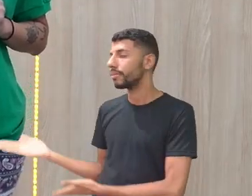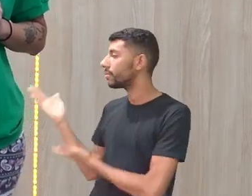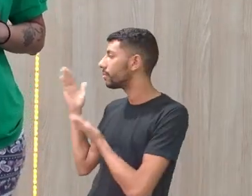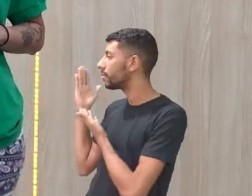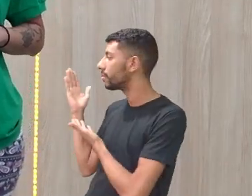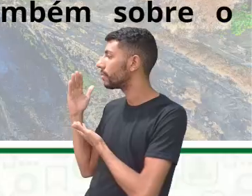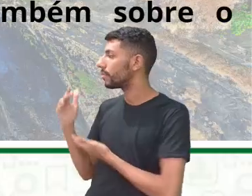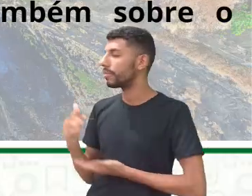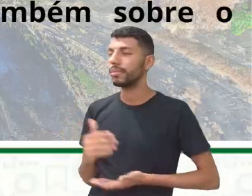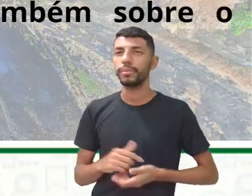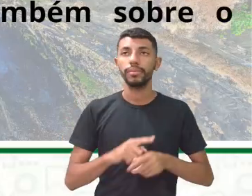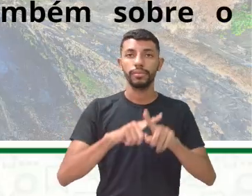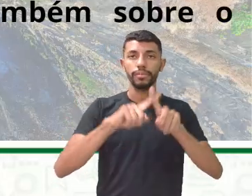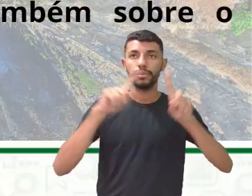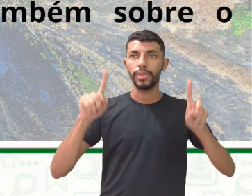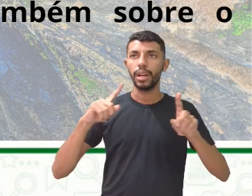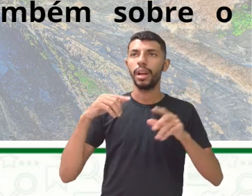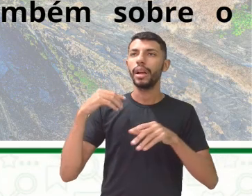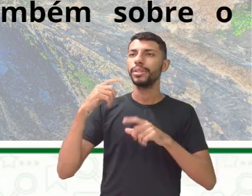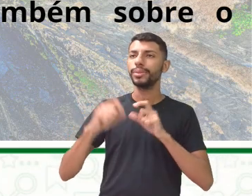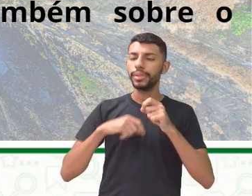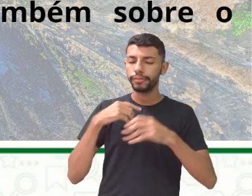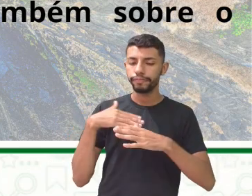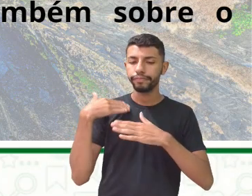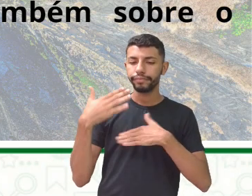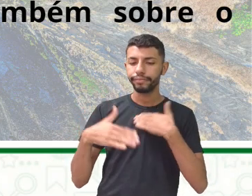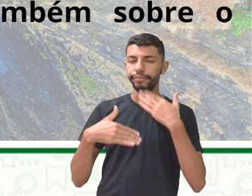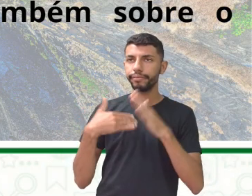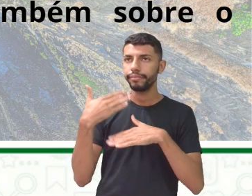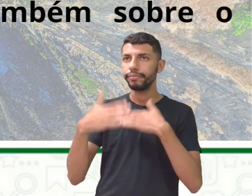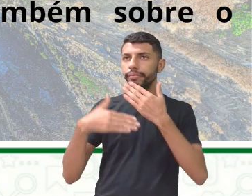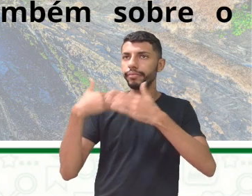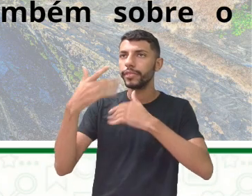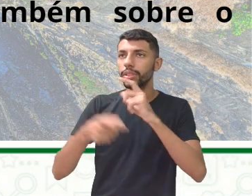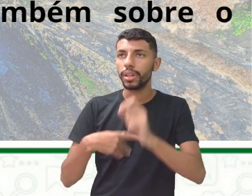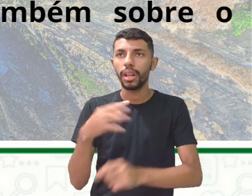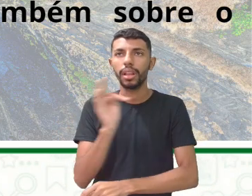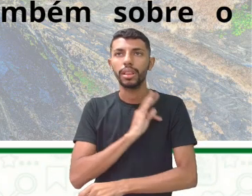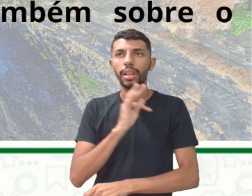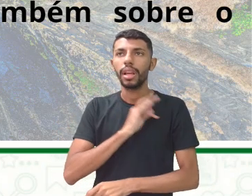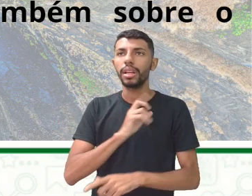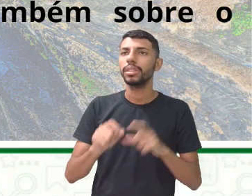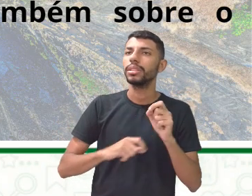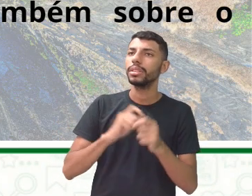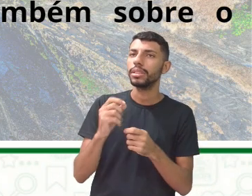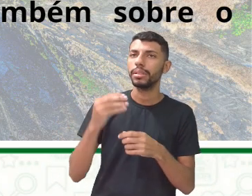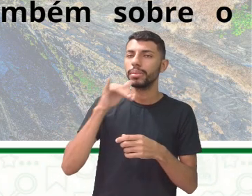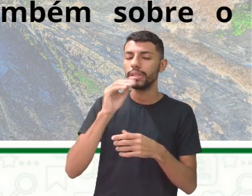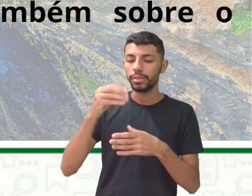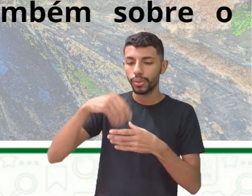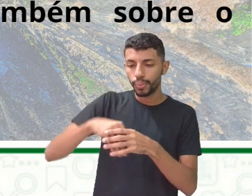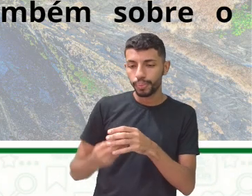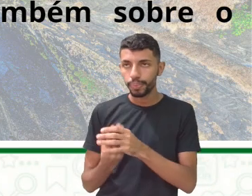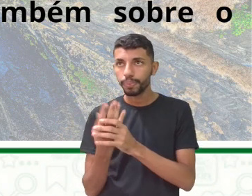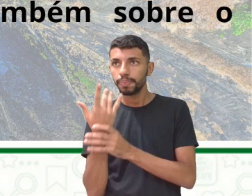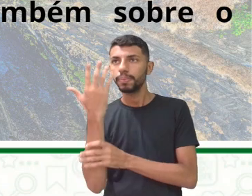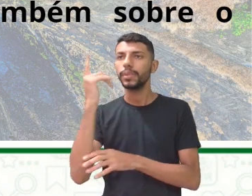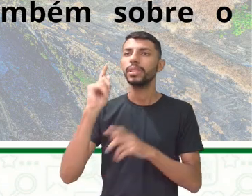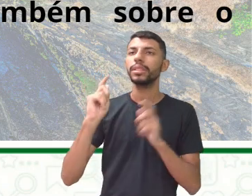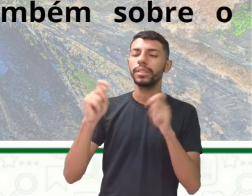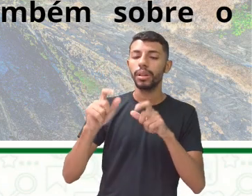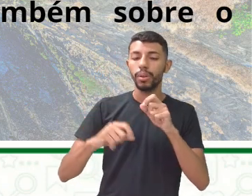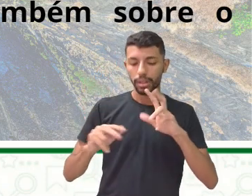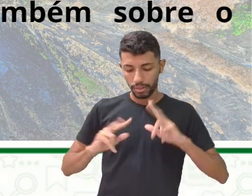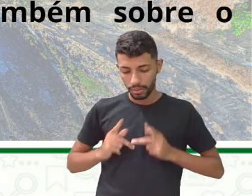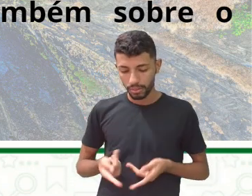Olha aí, ó. Porém, com o tempo, foram sendo desenvolvidas técnicas de acúmulo e plantio que permitiram ao homem